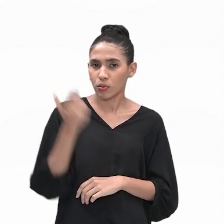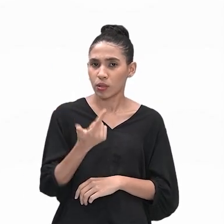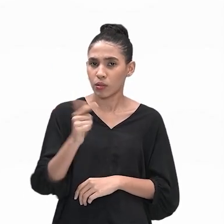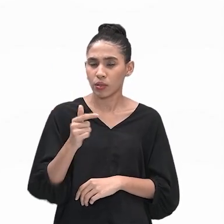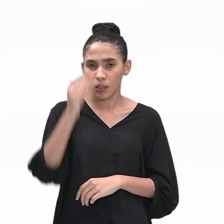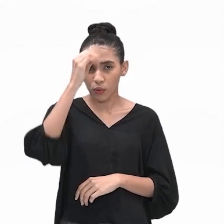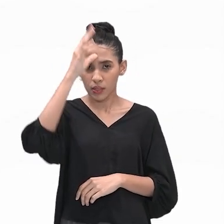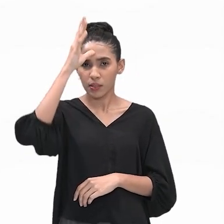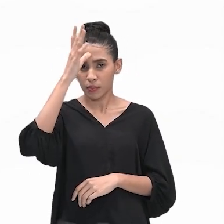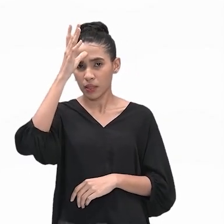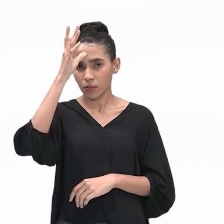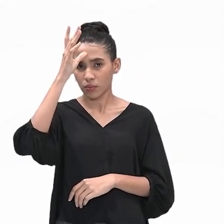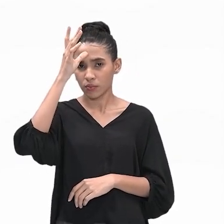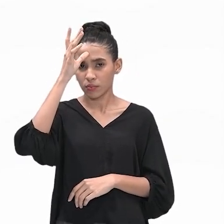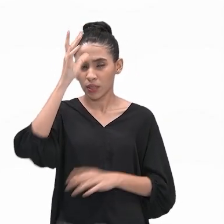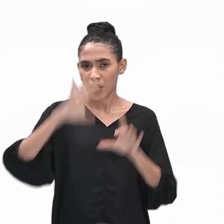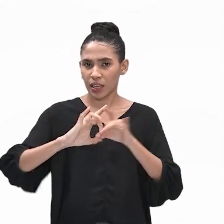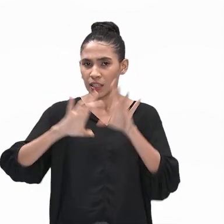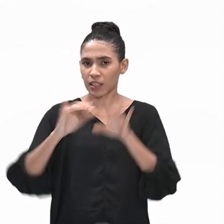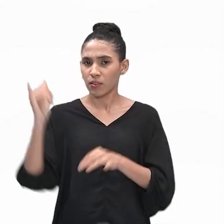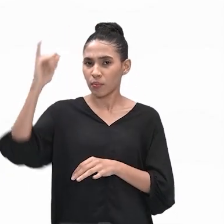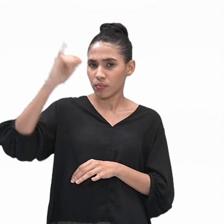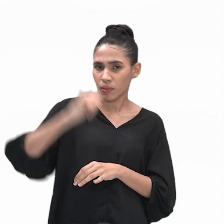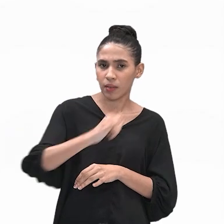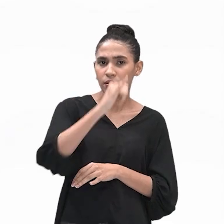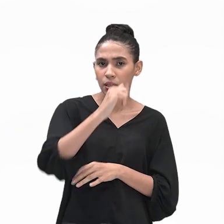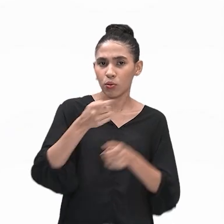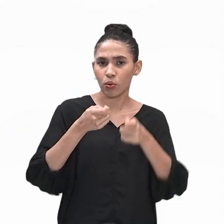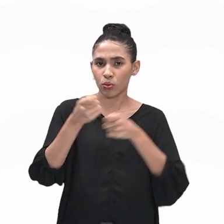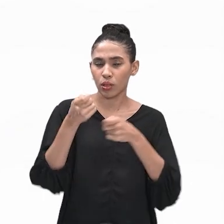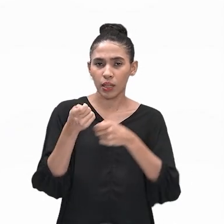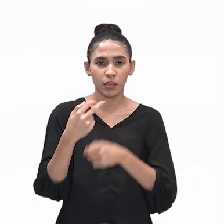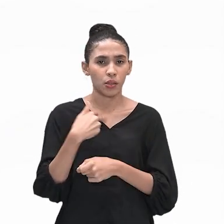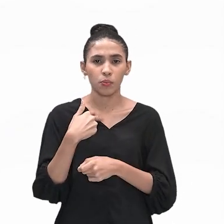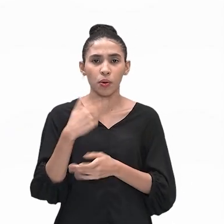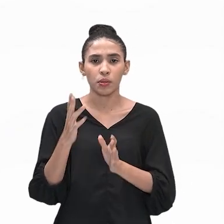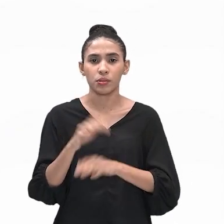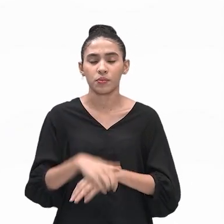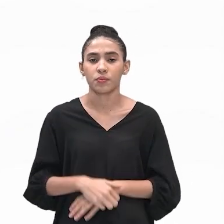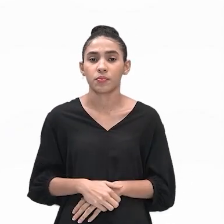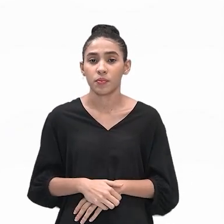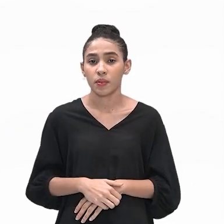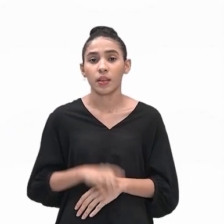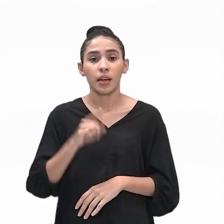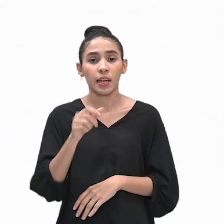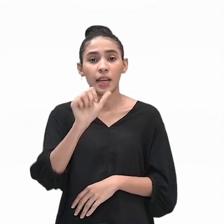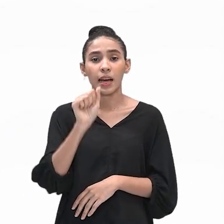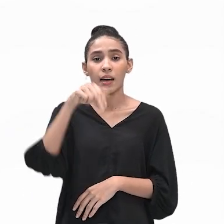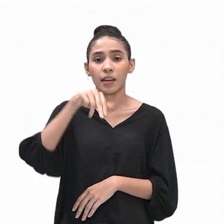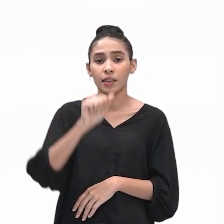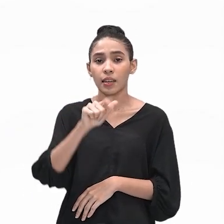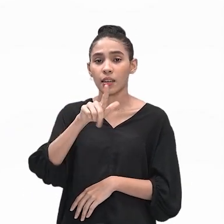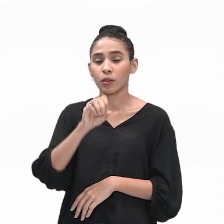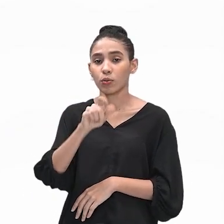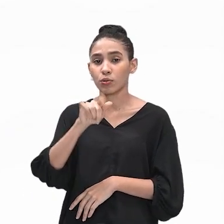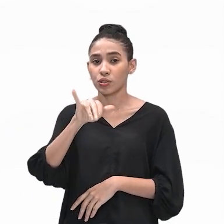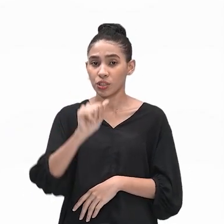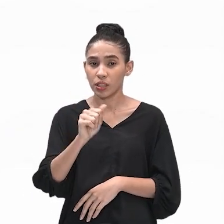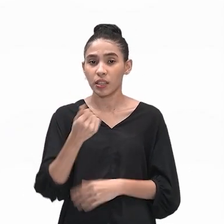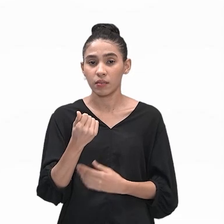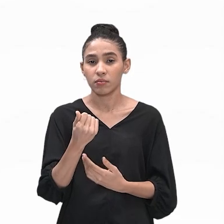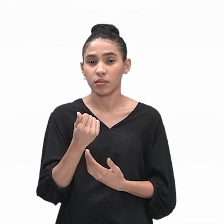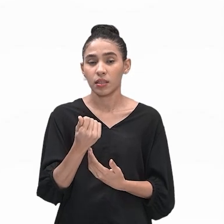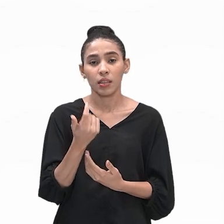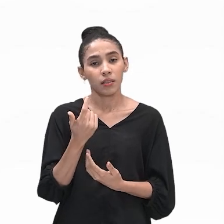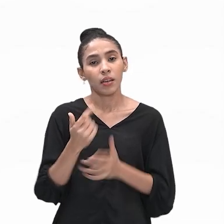que tivesse um conhecimento especializado. E aí ele faz uma analogia, né? Traz algo semelhante